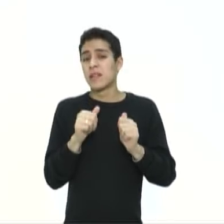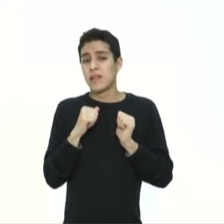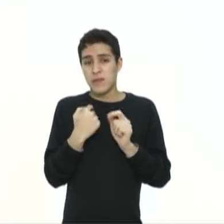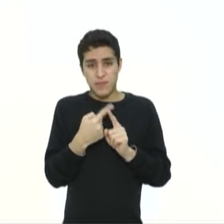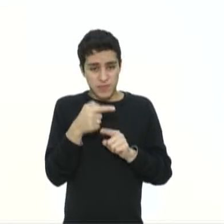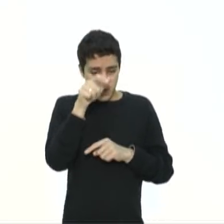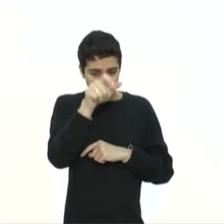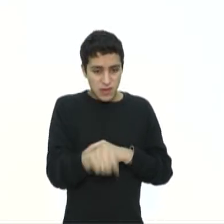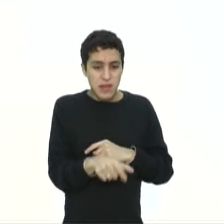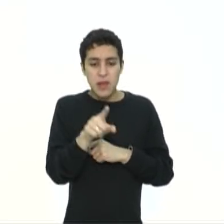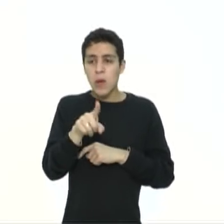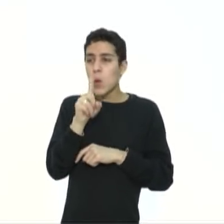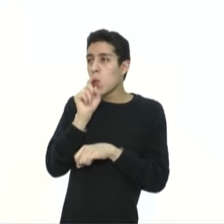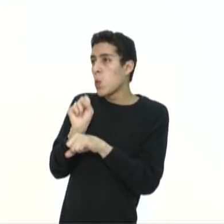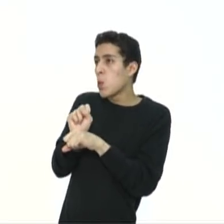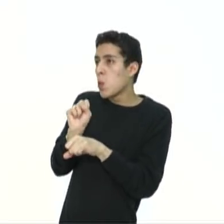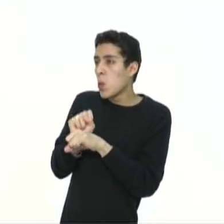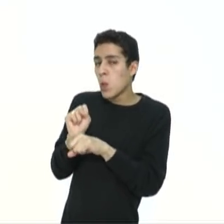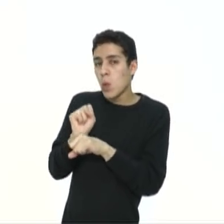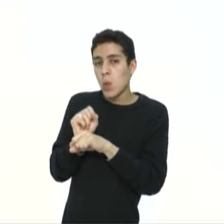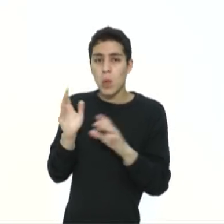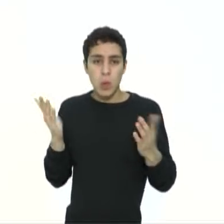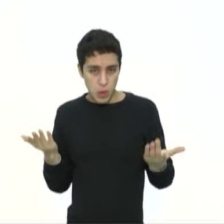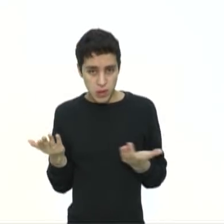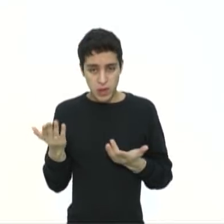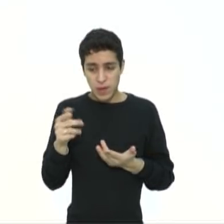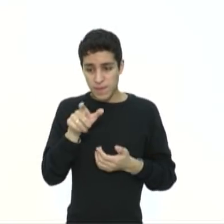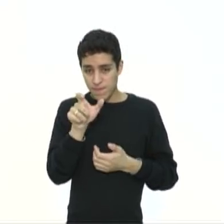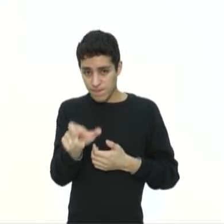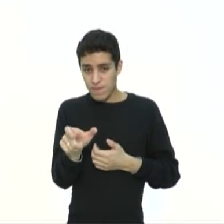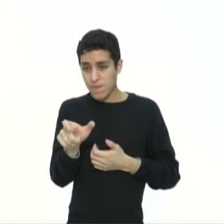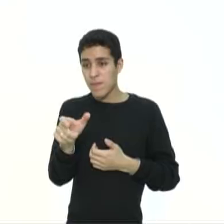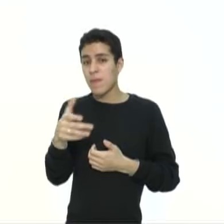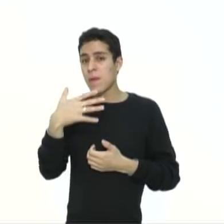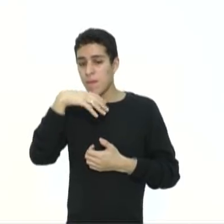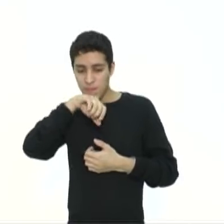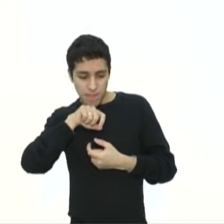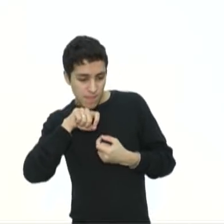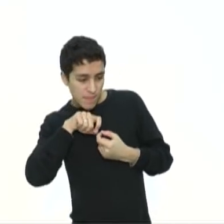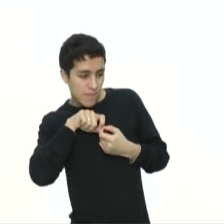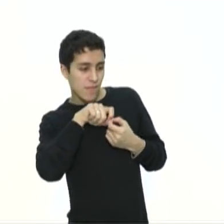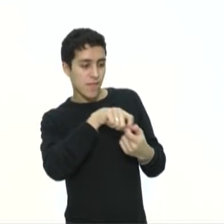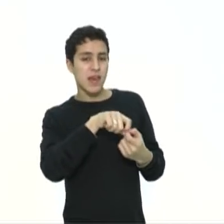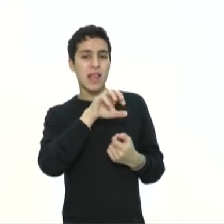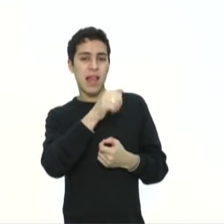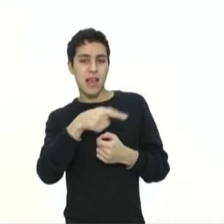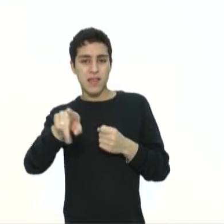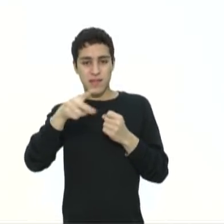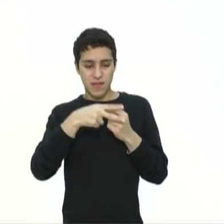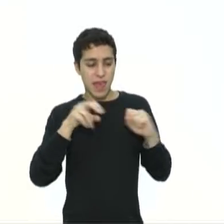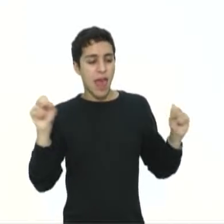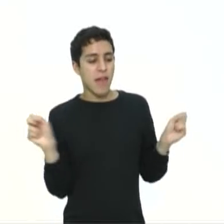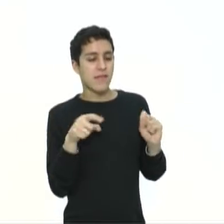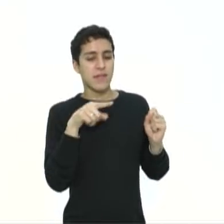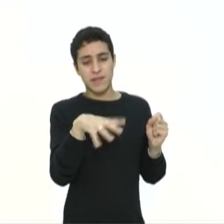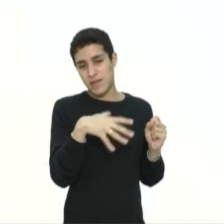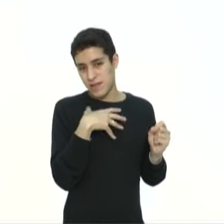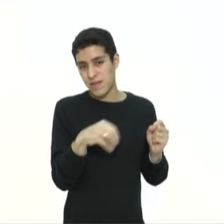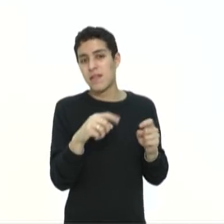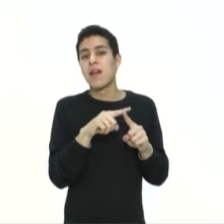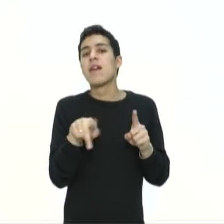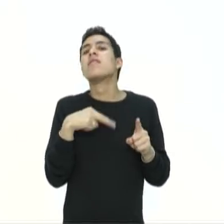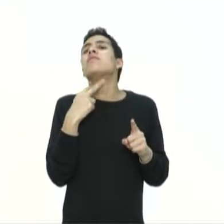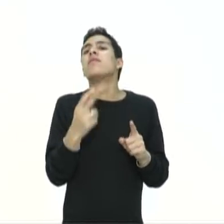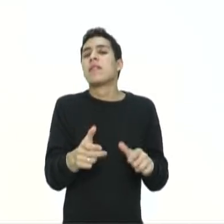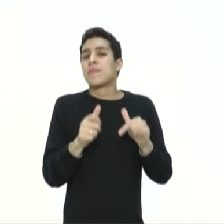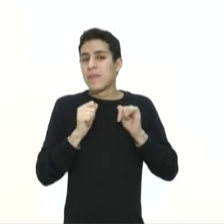sujeito é paciente, ele sofre ação. O termo pelo pai pratica a ação do verbal, adorar o filho. Na voz